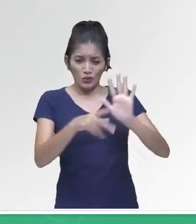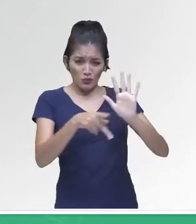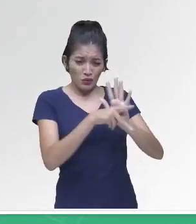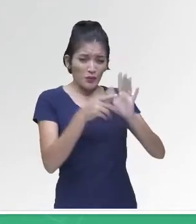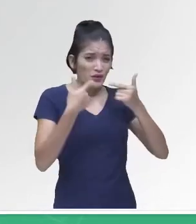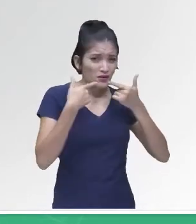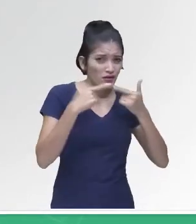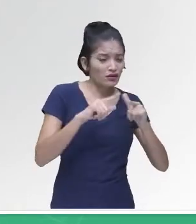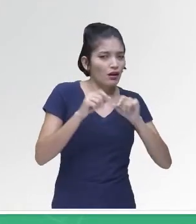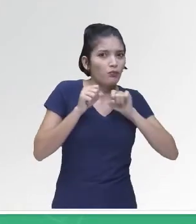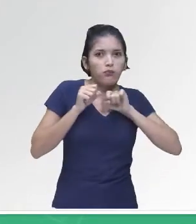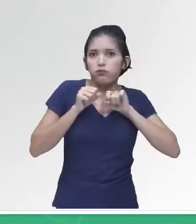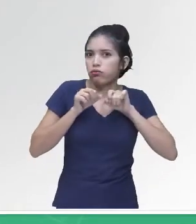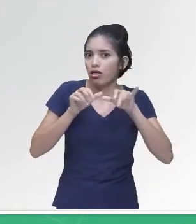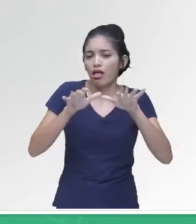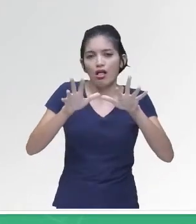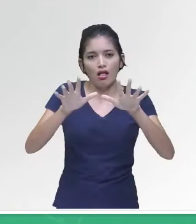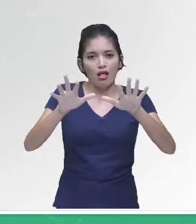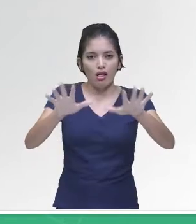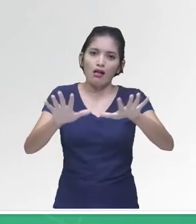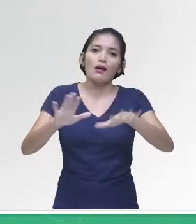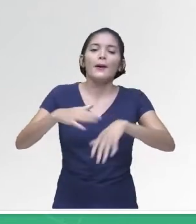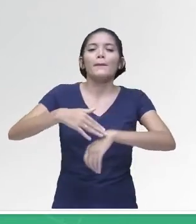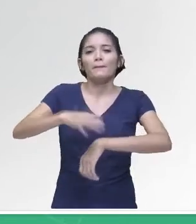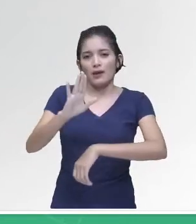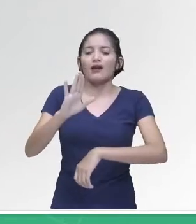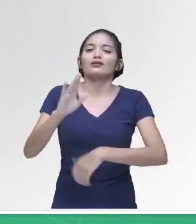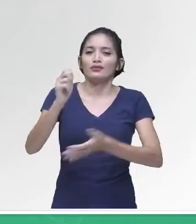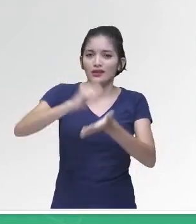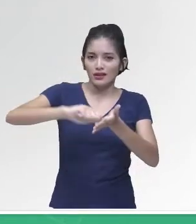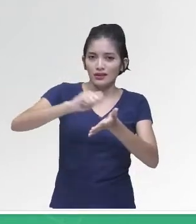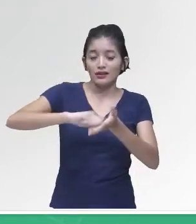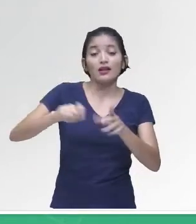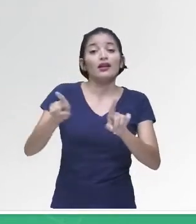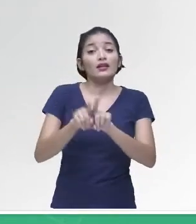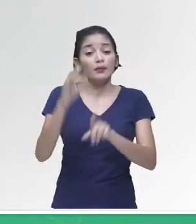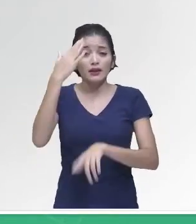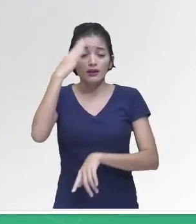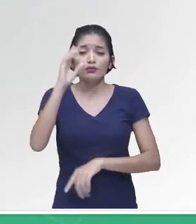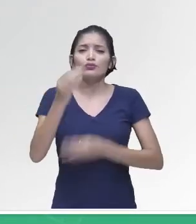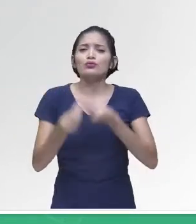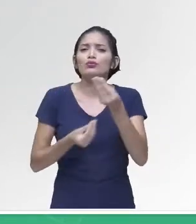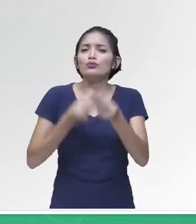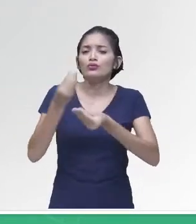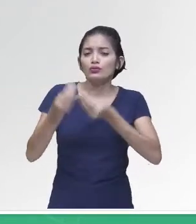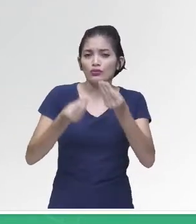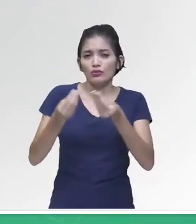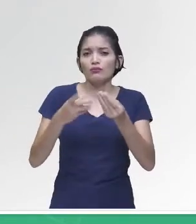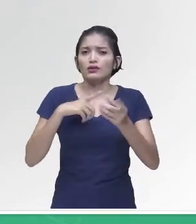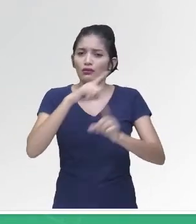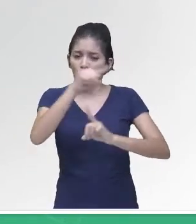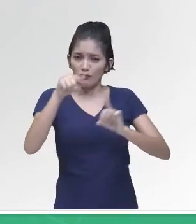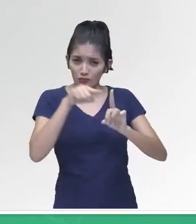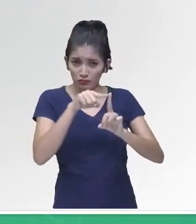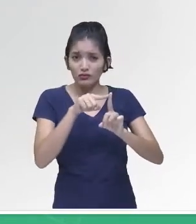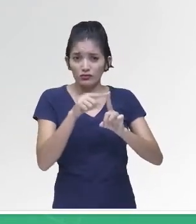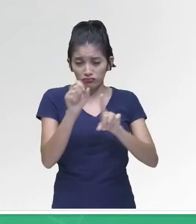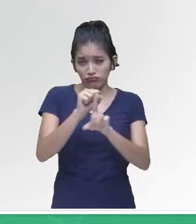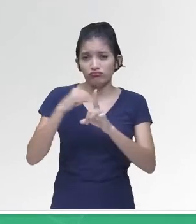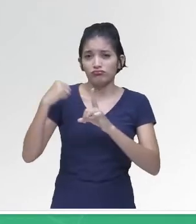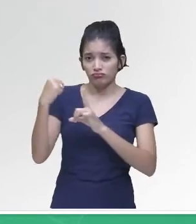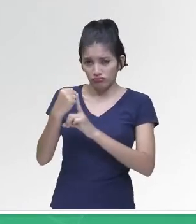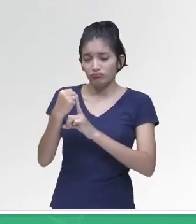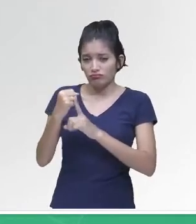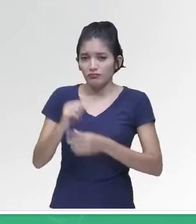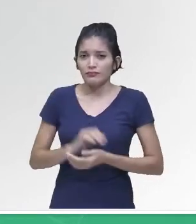expande para além do escrito. O texto também é entendido como essa função social, essa